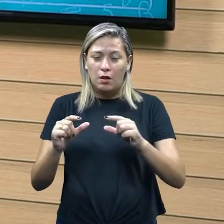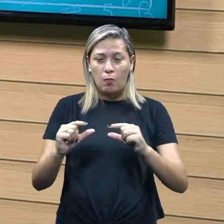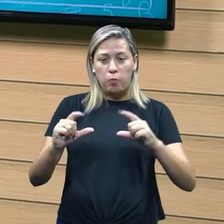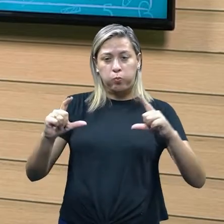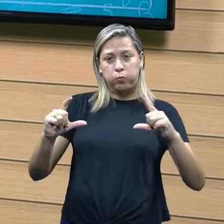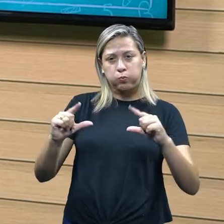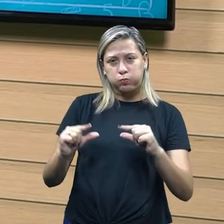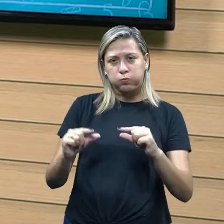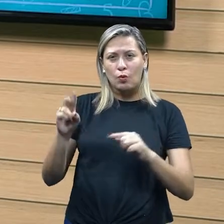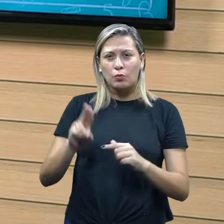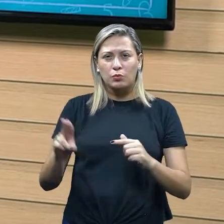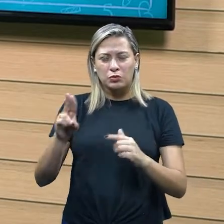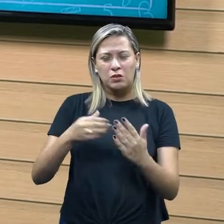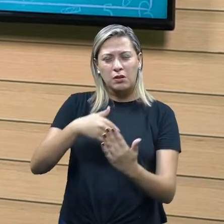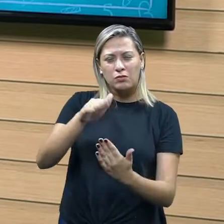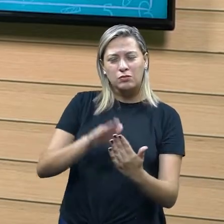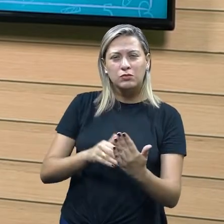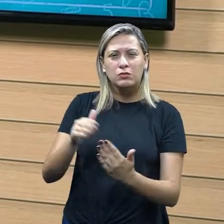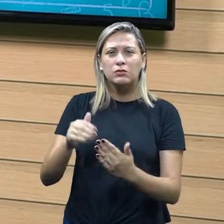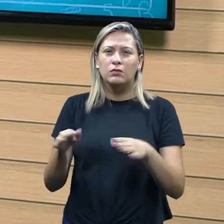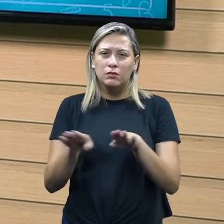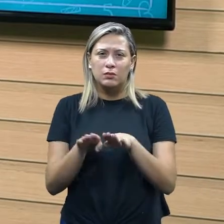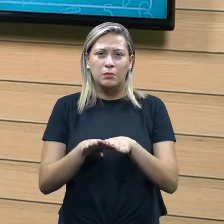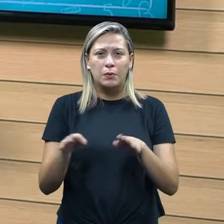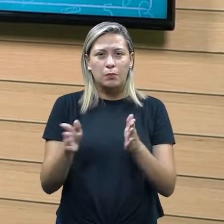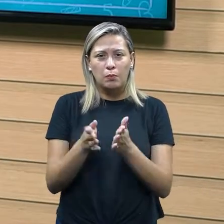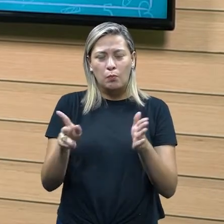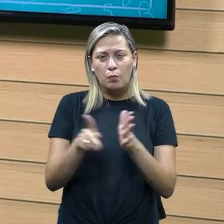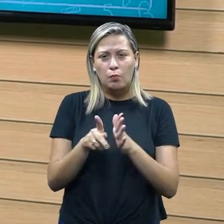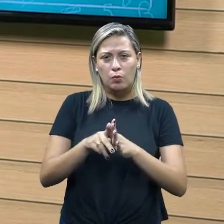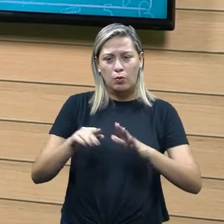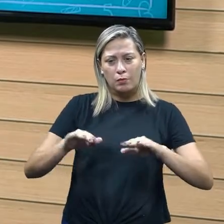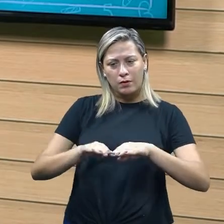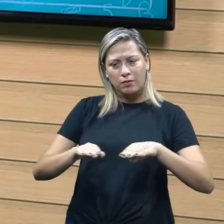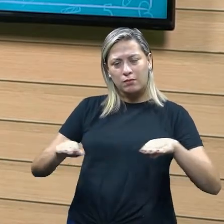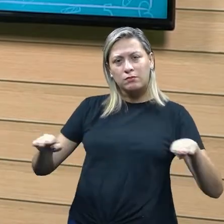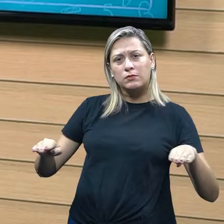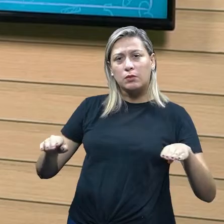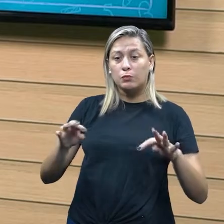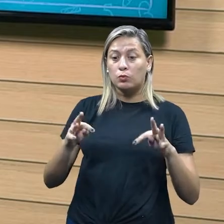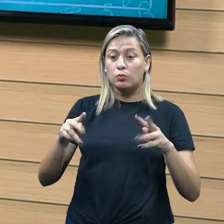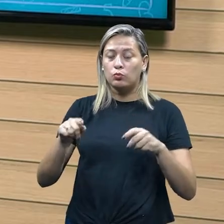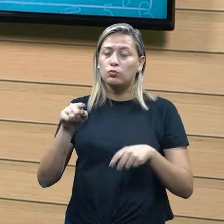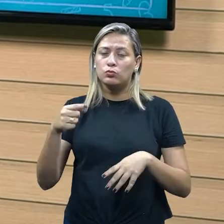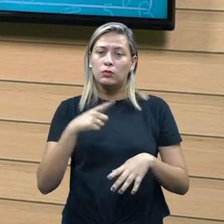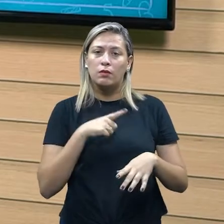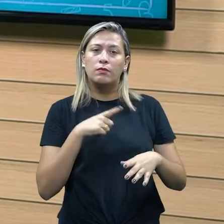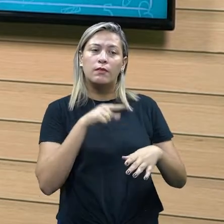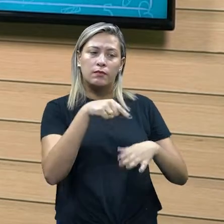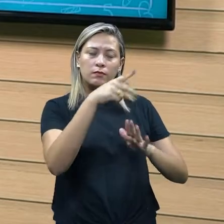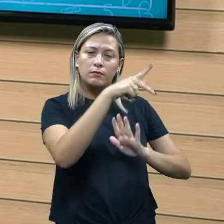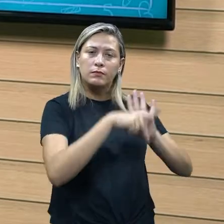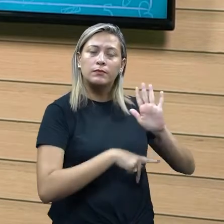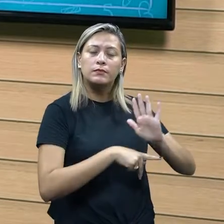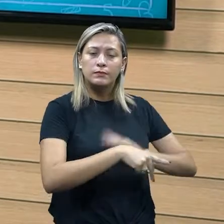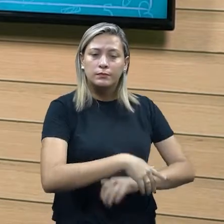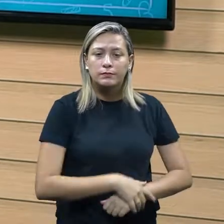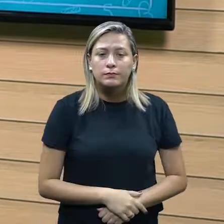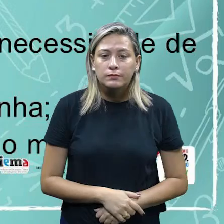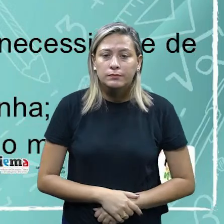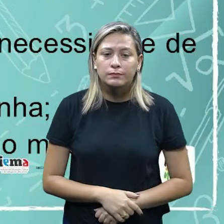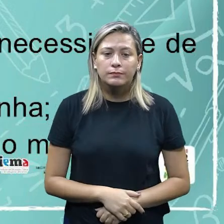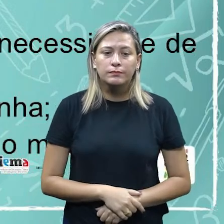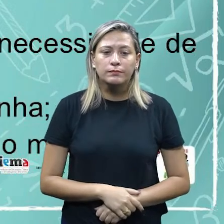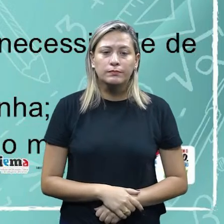de tintas, espessuras das chapas, né? Então tudo isso você consegue dispor lá no seu projeto, né, dentro do